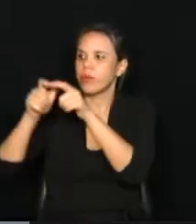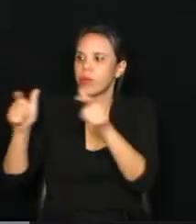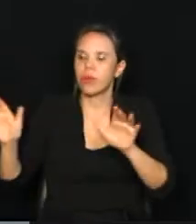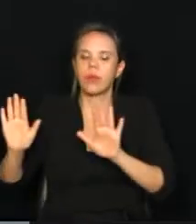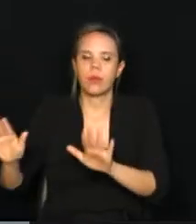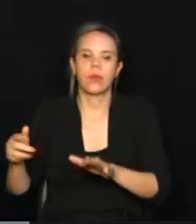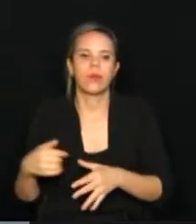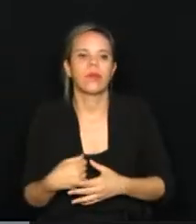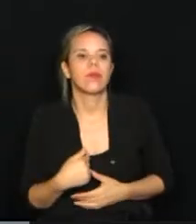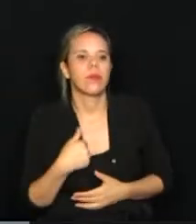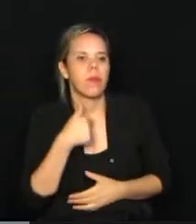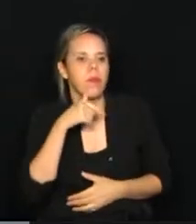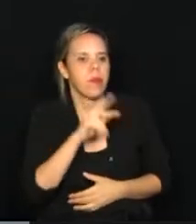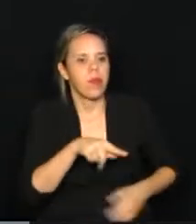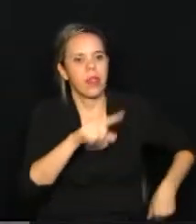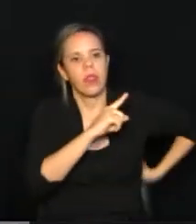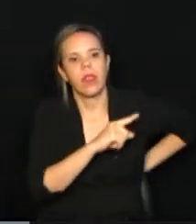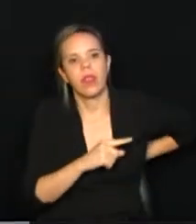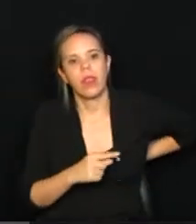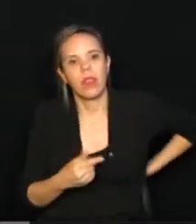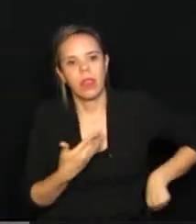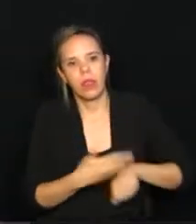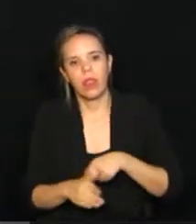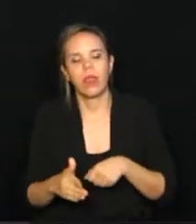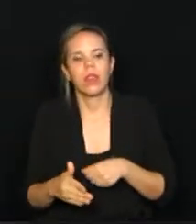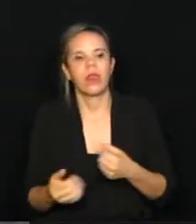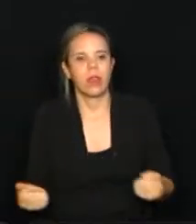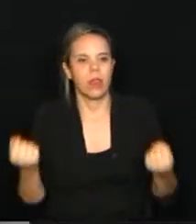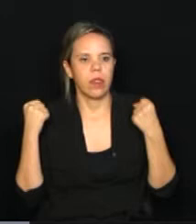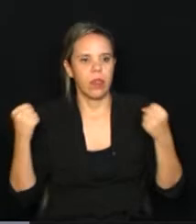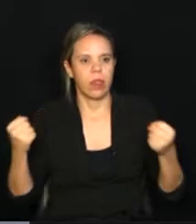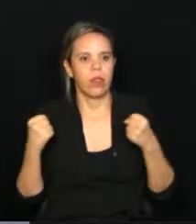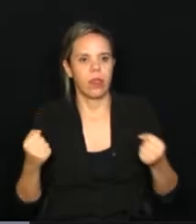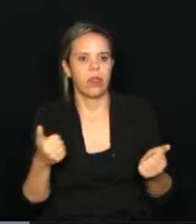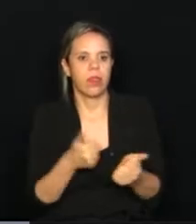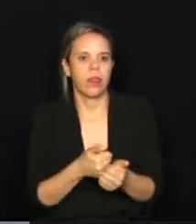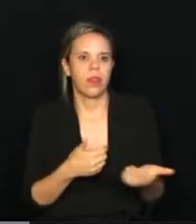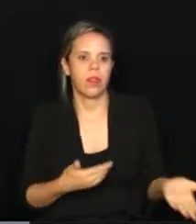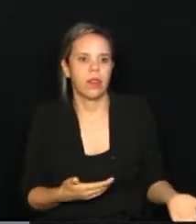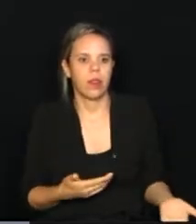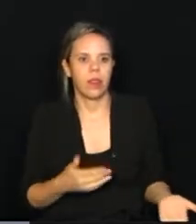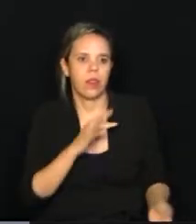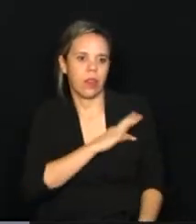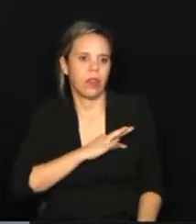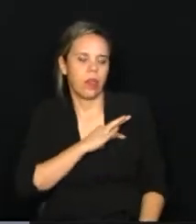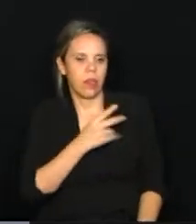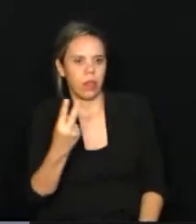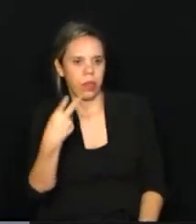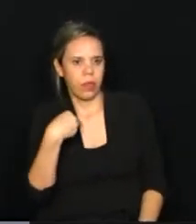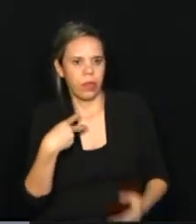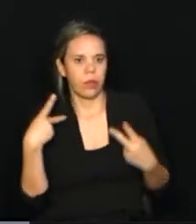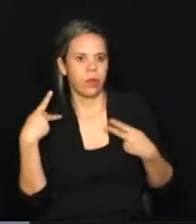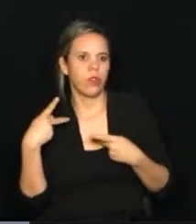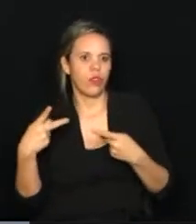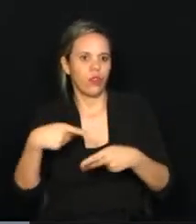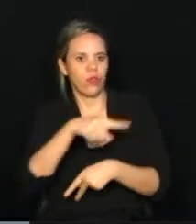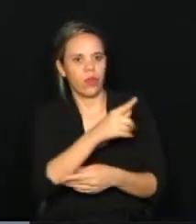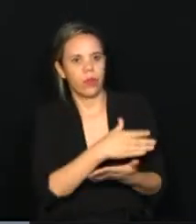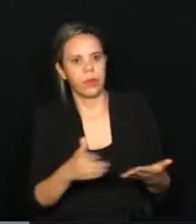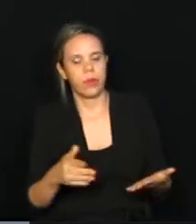Então a minha irmã ia treinar e eu ficava lá batendo bola em quadra do lado, e uma técnica me viu e acabou me chamando, daí eu